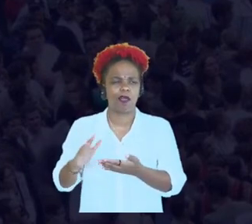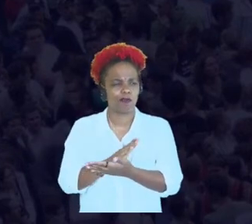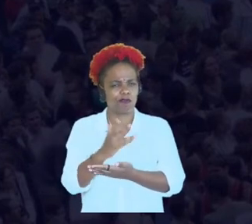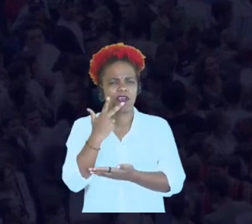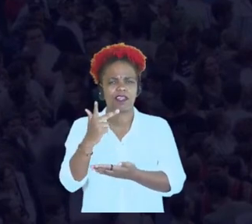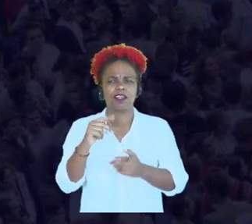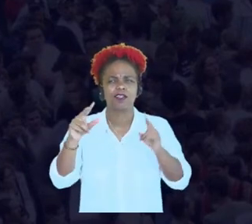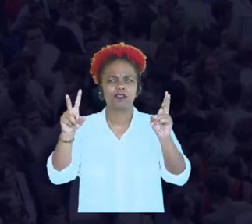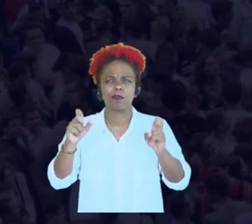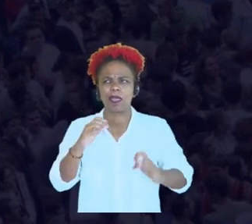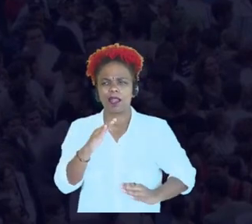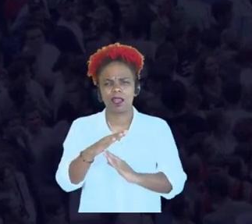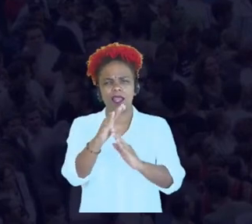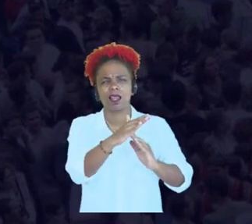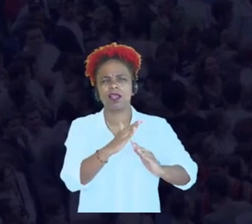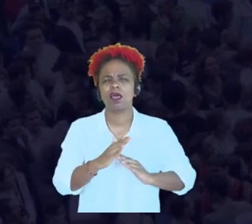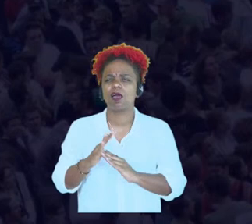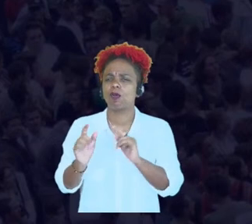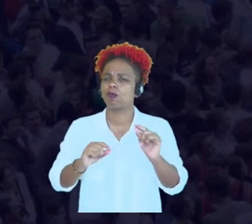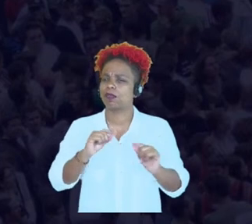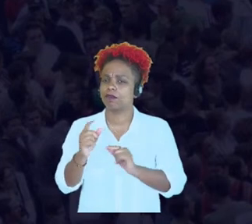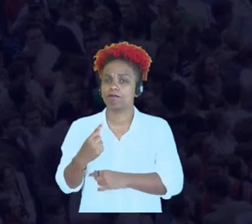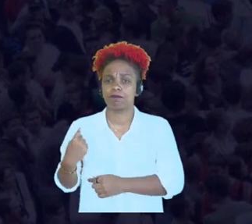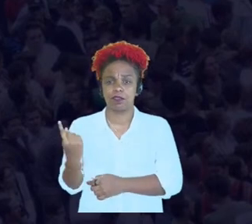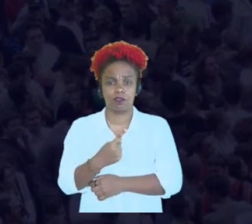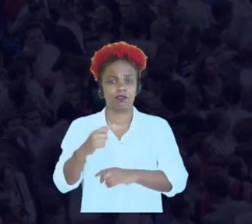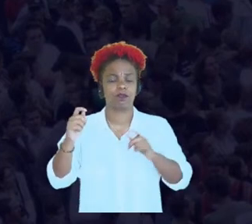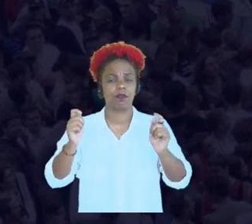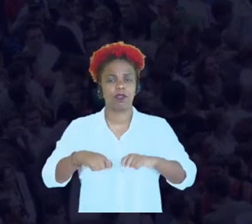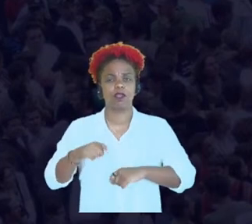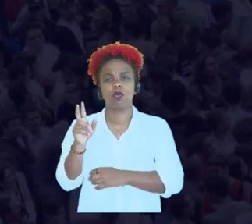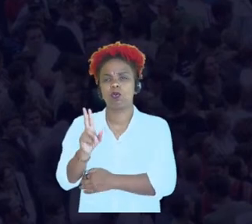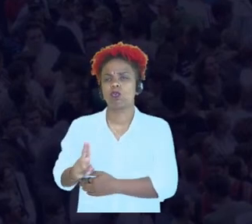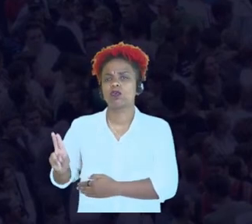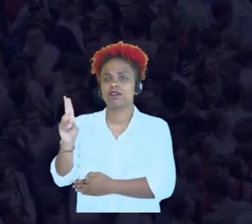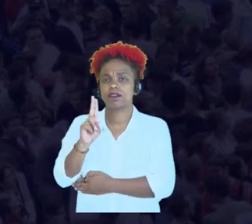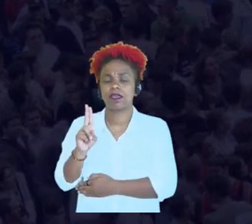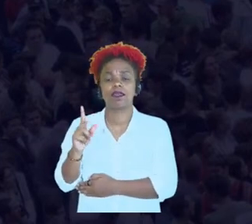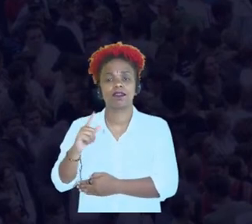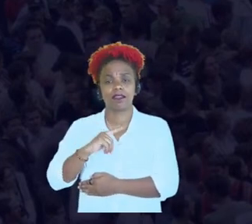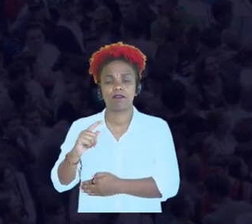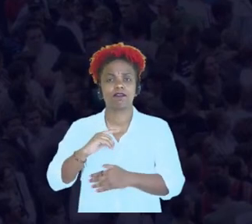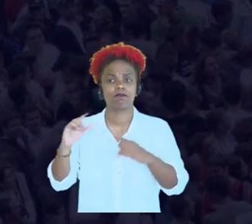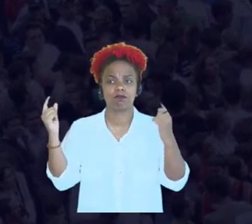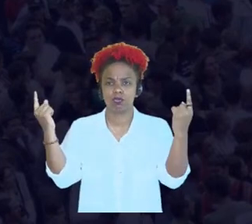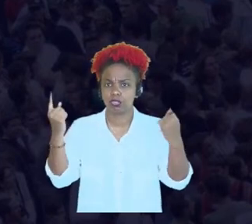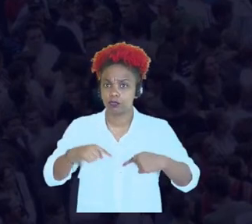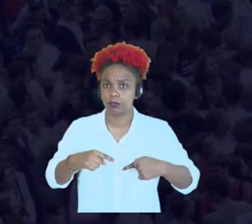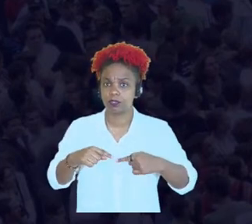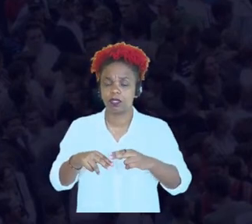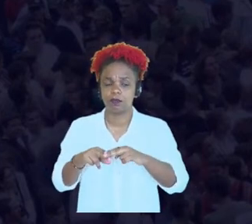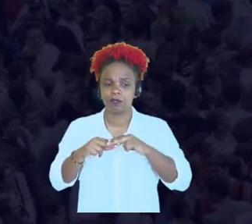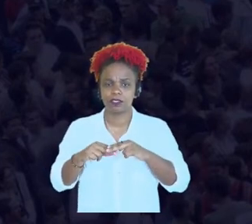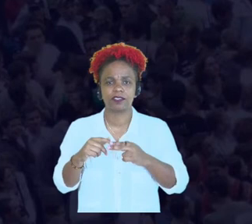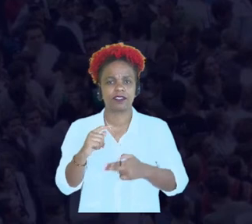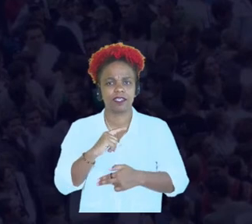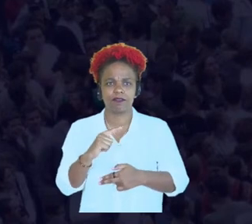barreira, então a gente pode usar, mas é uma cláusula de desempenho porque ela não impede a existência do